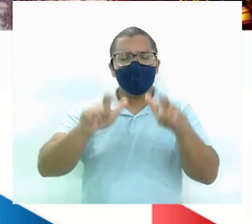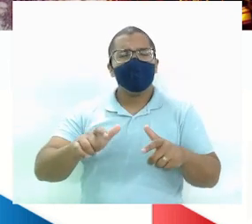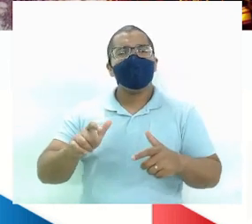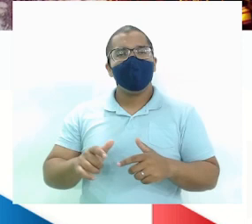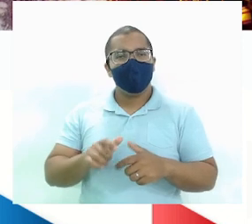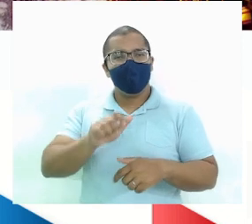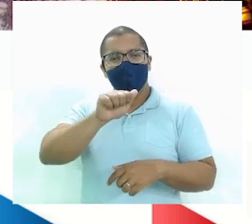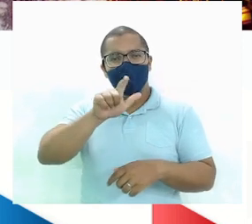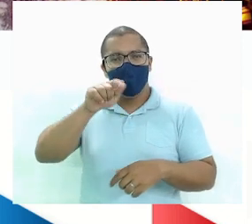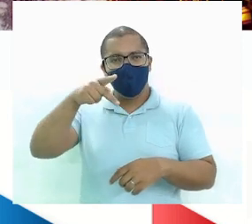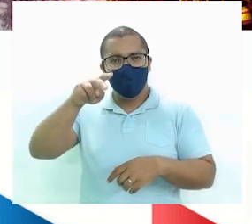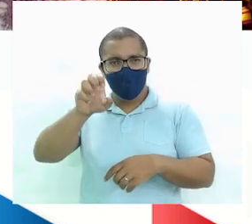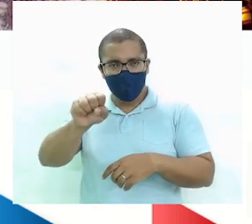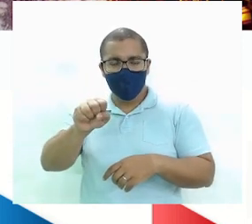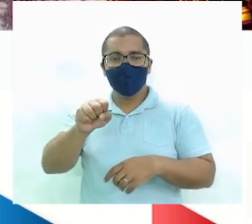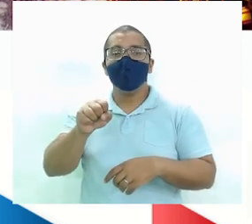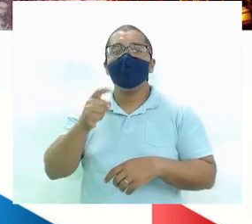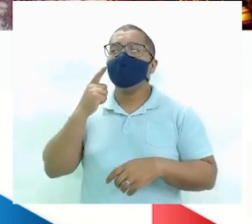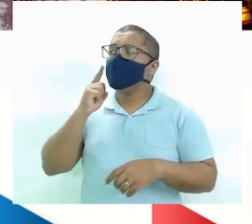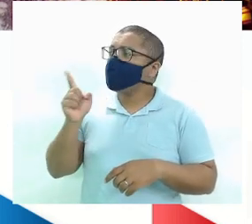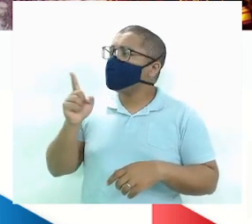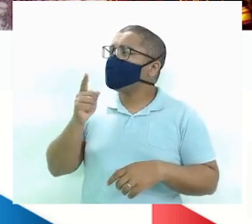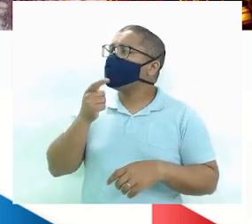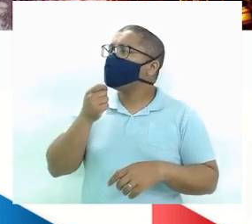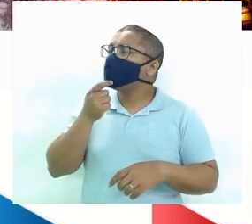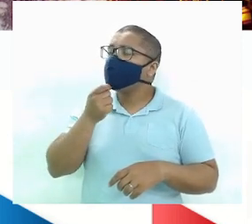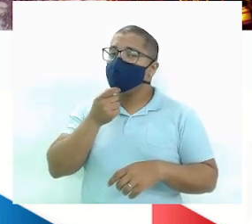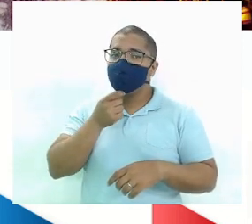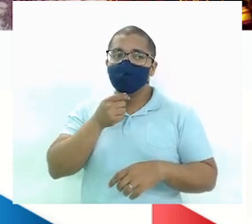Está vendo o Inca na tela,